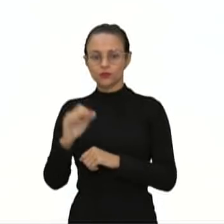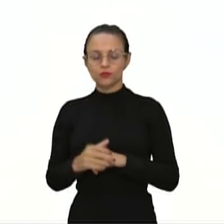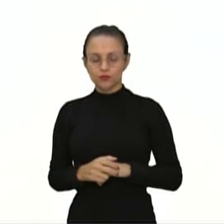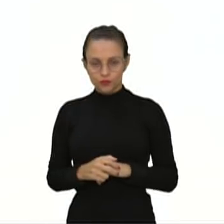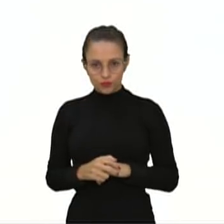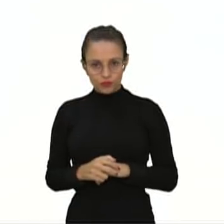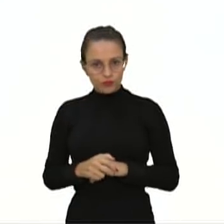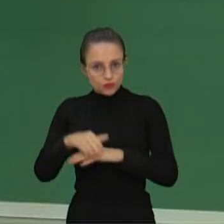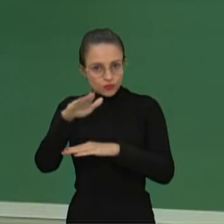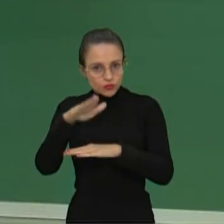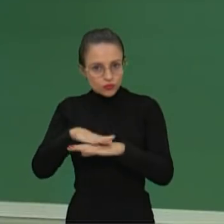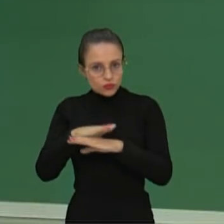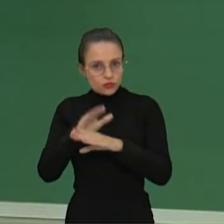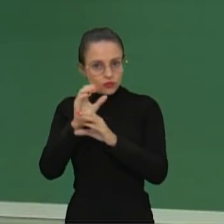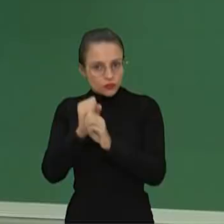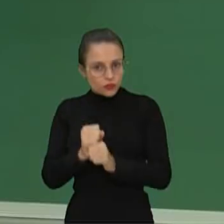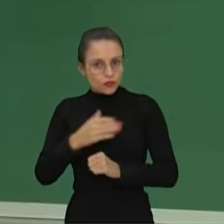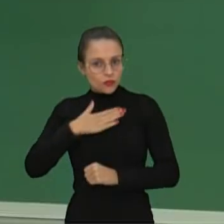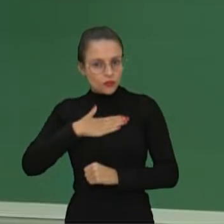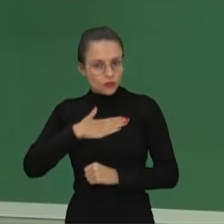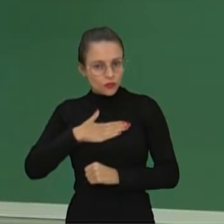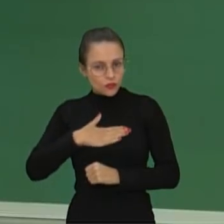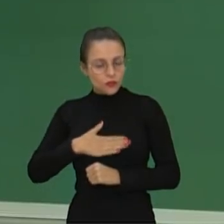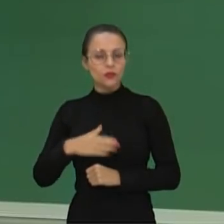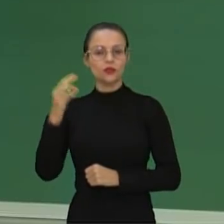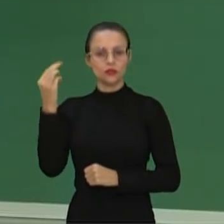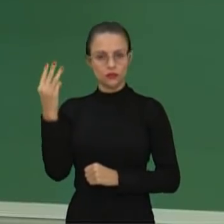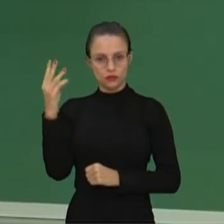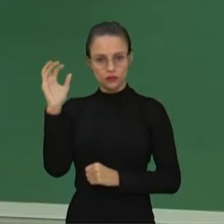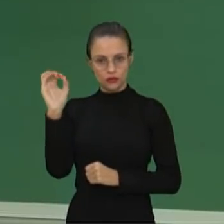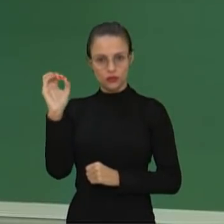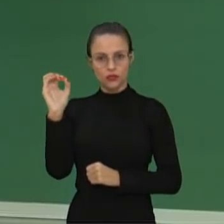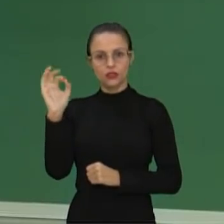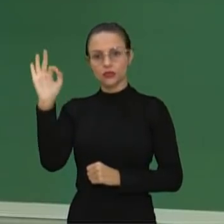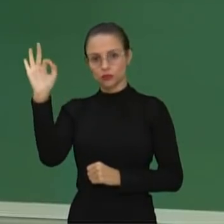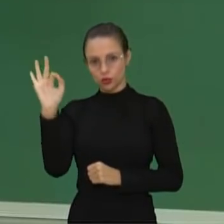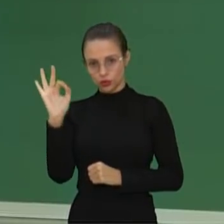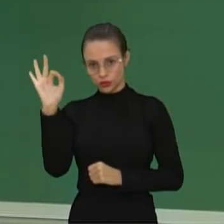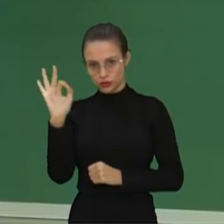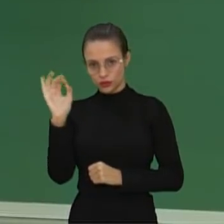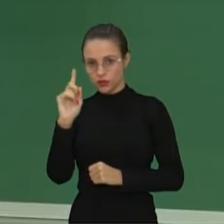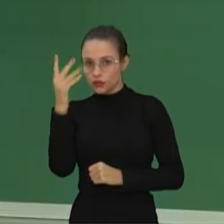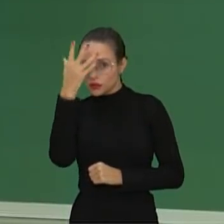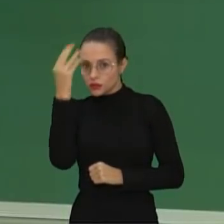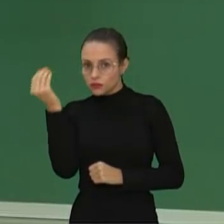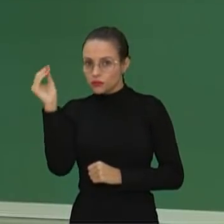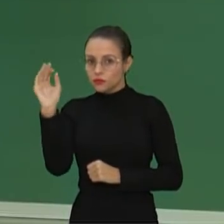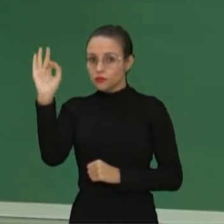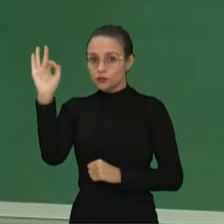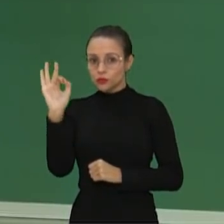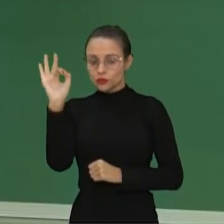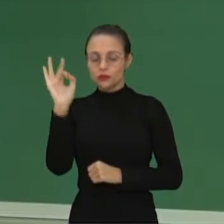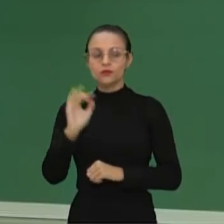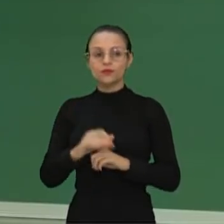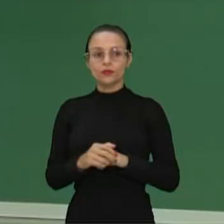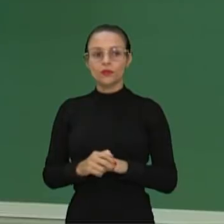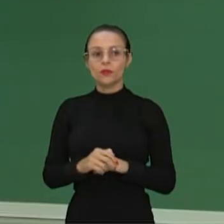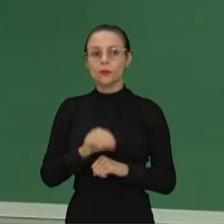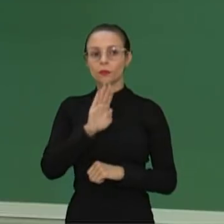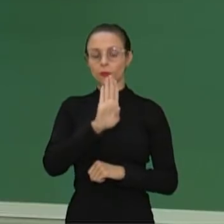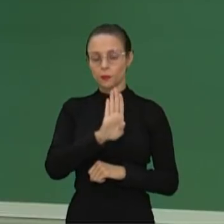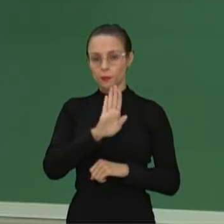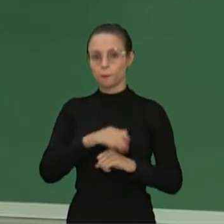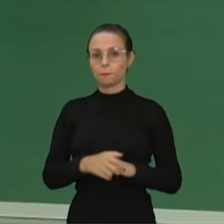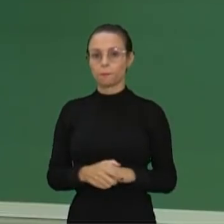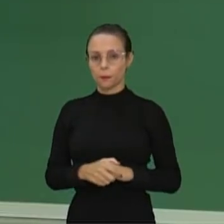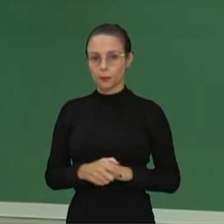tá? Façam o cálculo aí, devagar. Vai dar o 30 e vocês vão colocar o símbolo de porcentagem daí. Na letra B, nós temos